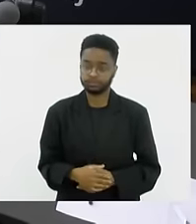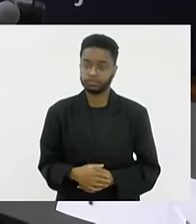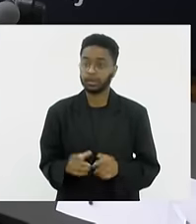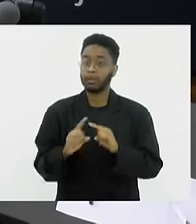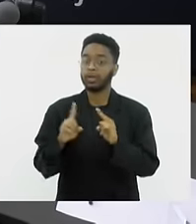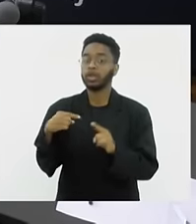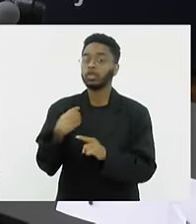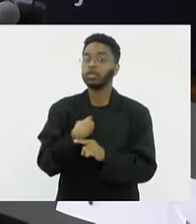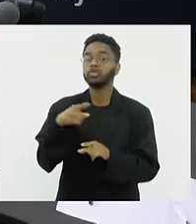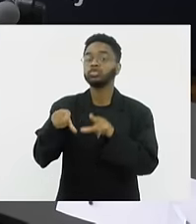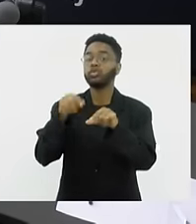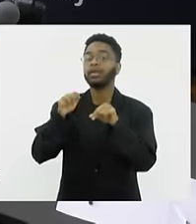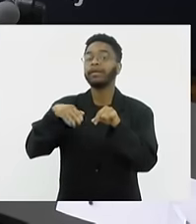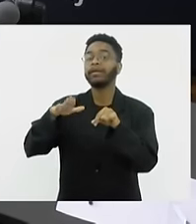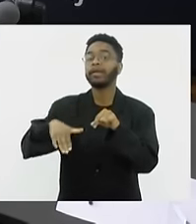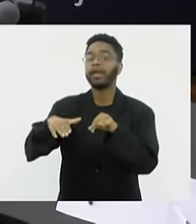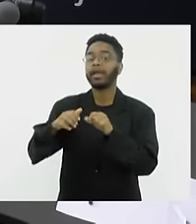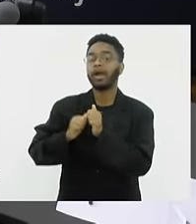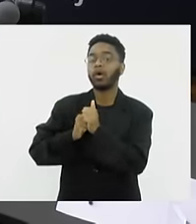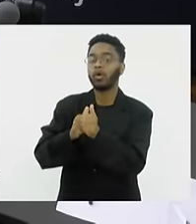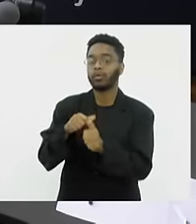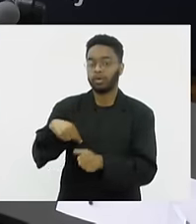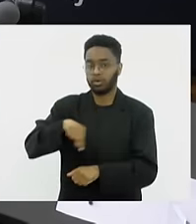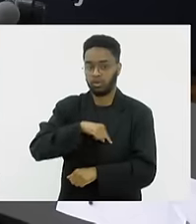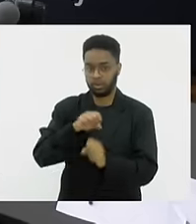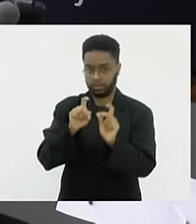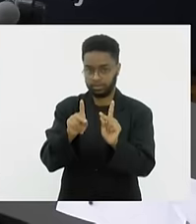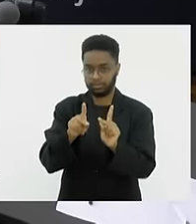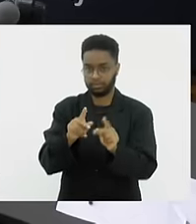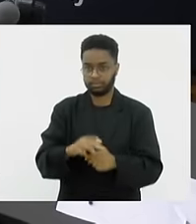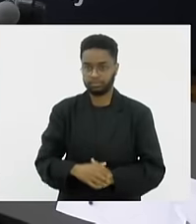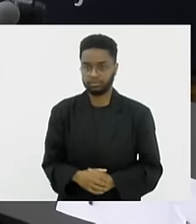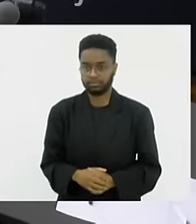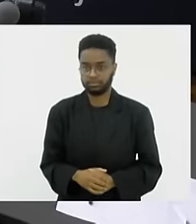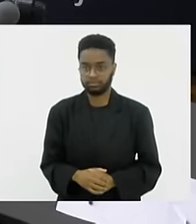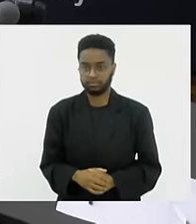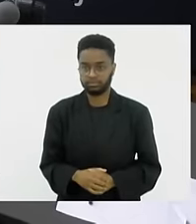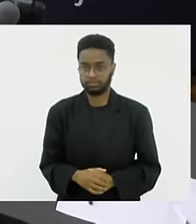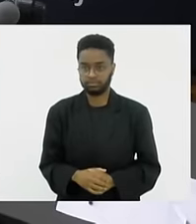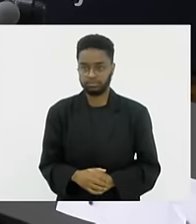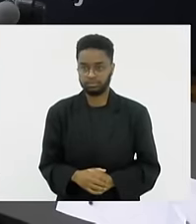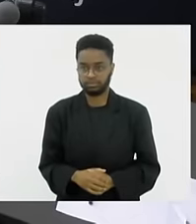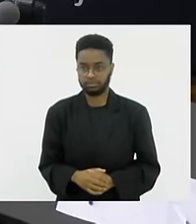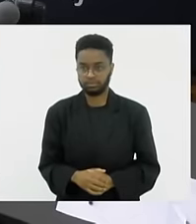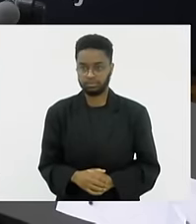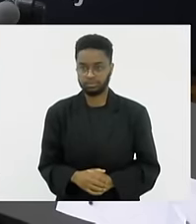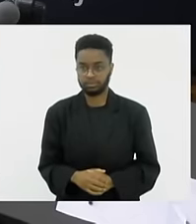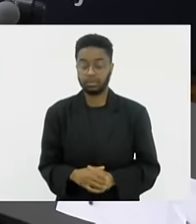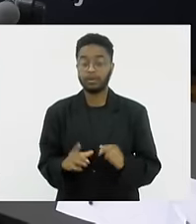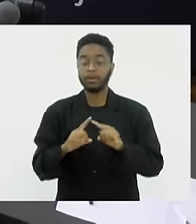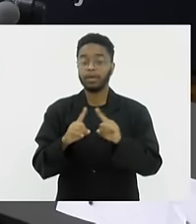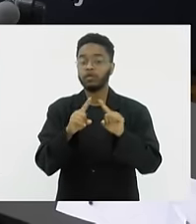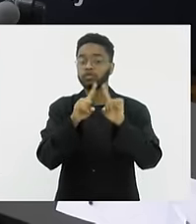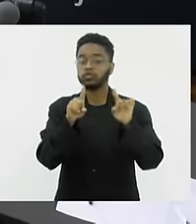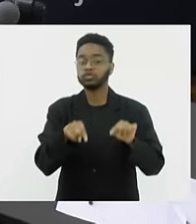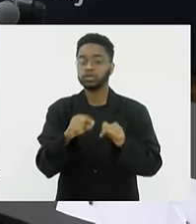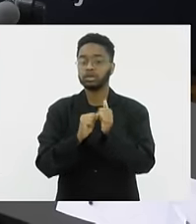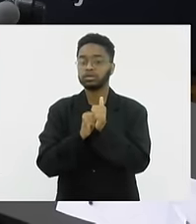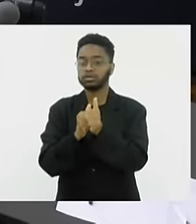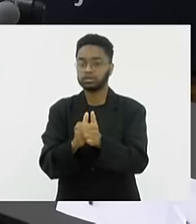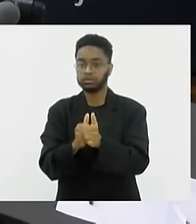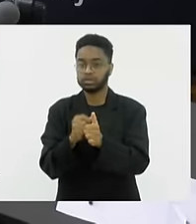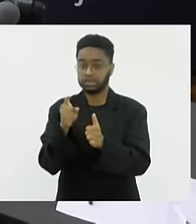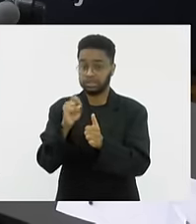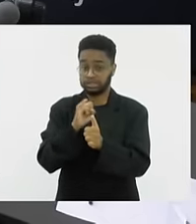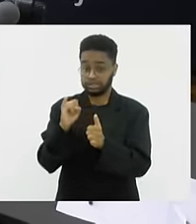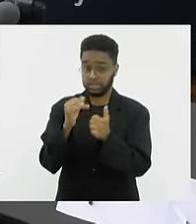gente que vai designar quem são os agentes que vão nos acompanhar. Não é isso, presidente? Claro que esses agentes que V. Excelência cita como suspeito,